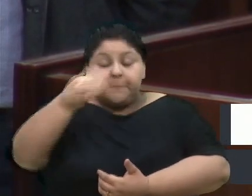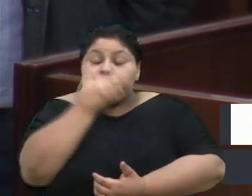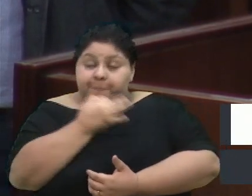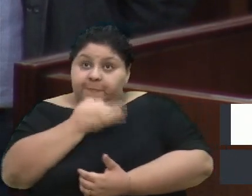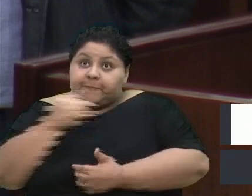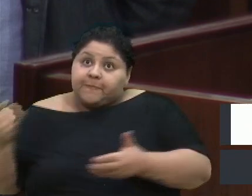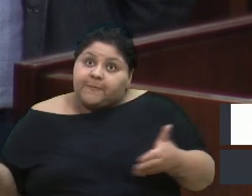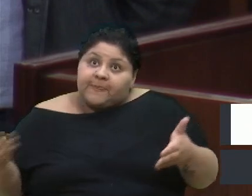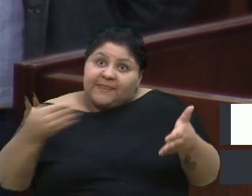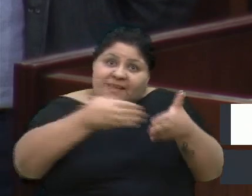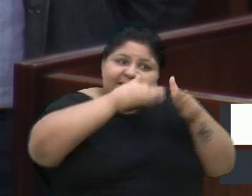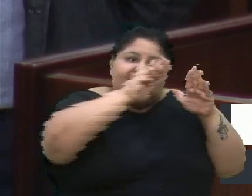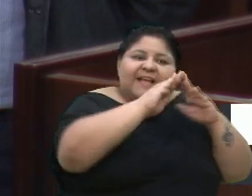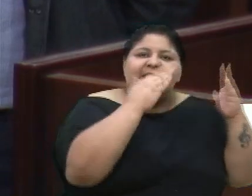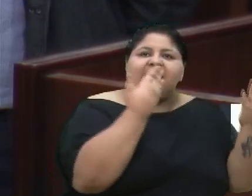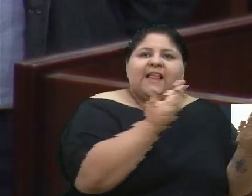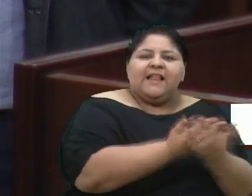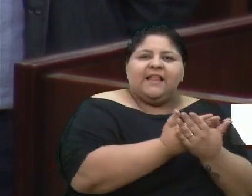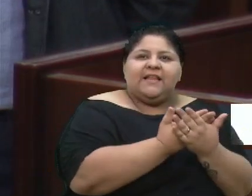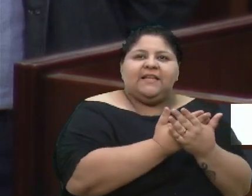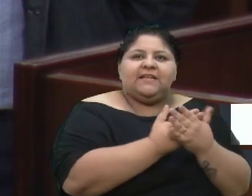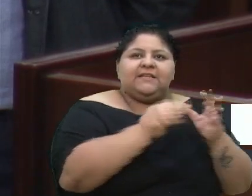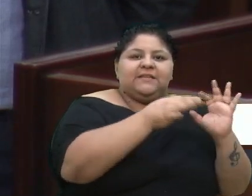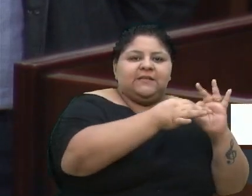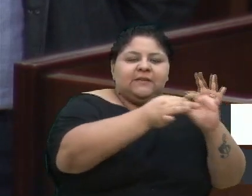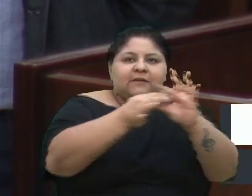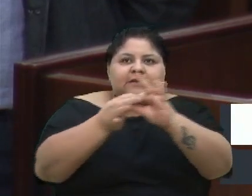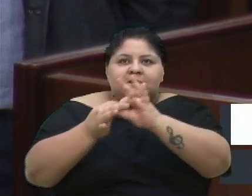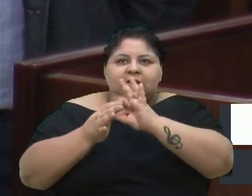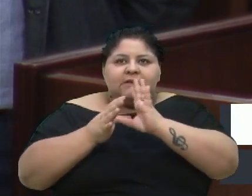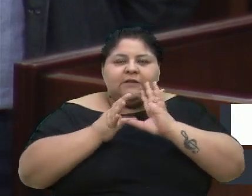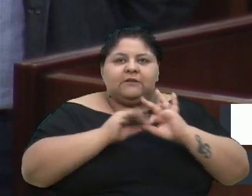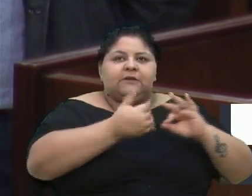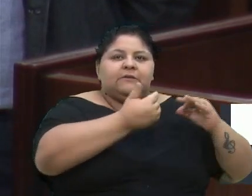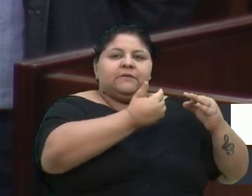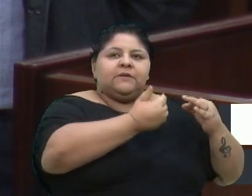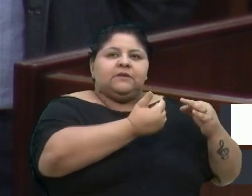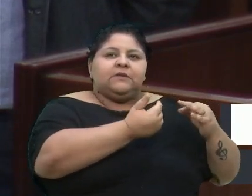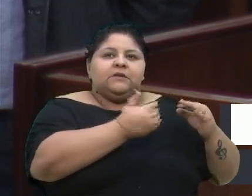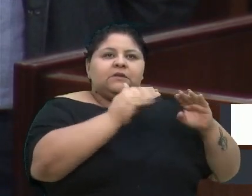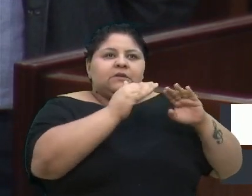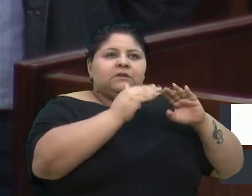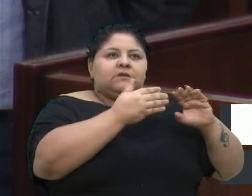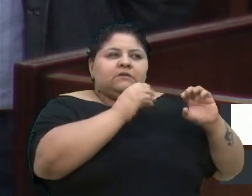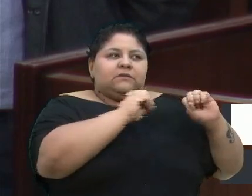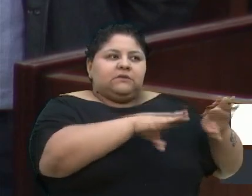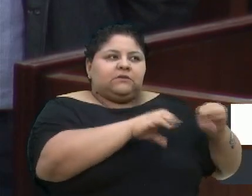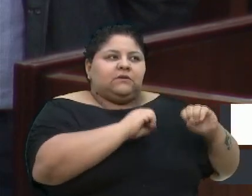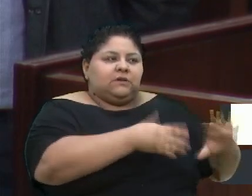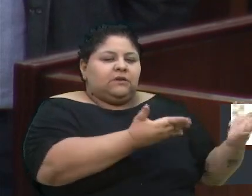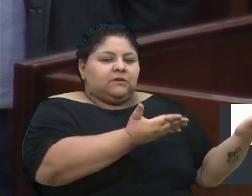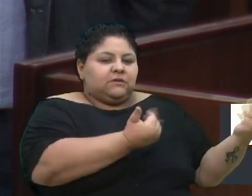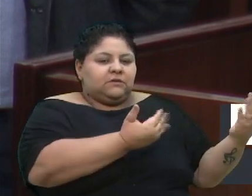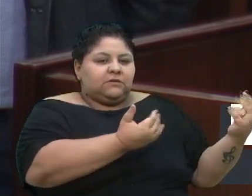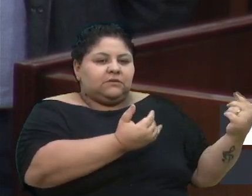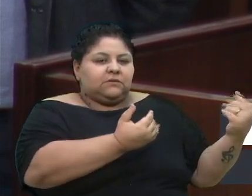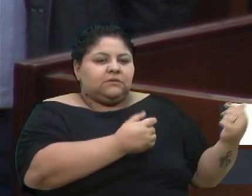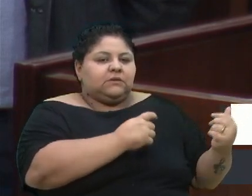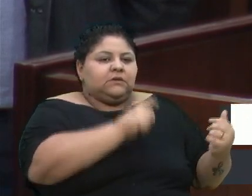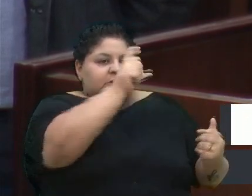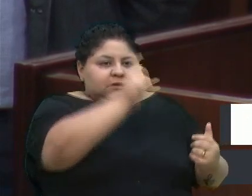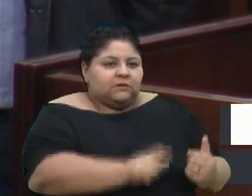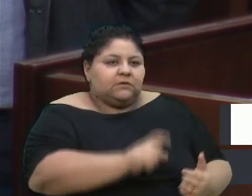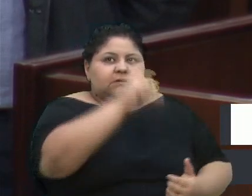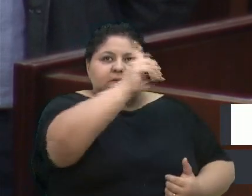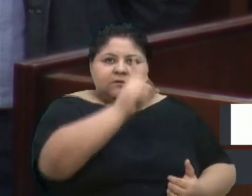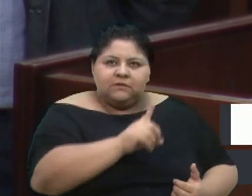do João Prata Vieira para as Olimpíadas Escolares da Juventude Paralímpica. É um feito histórico, isso nunca foi trazido à casa, acho que